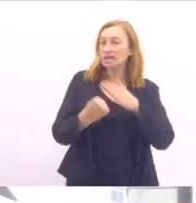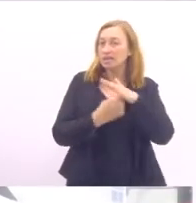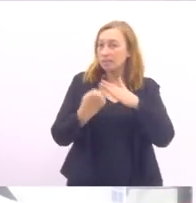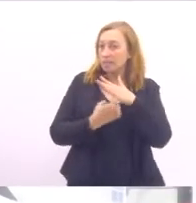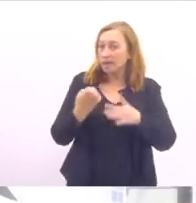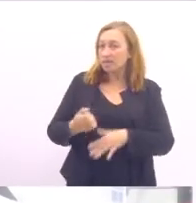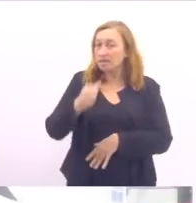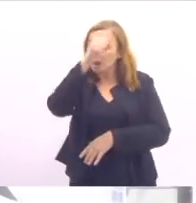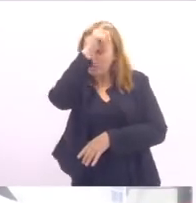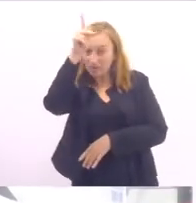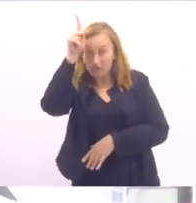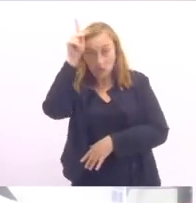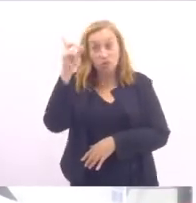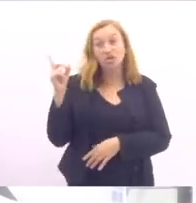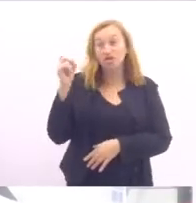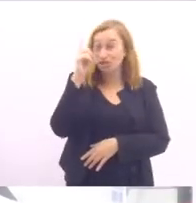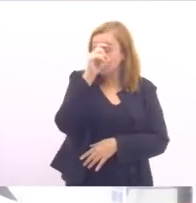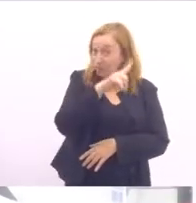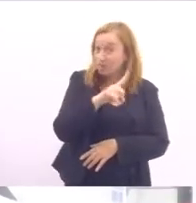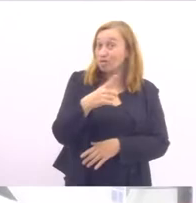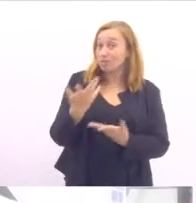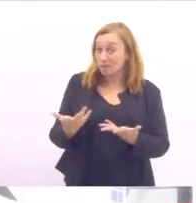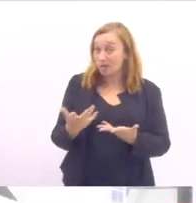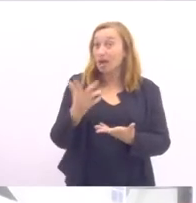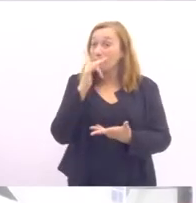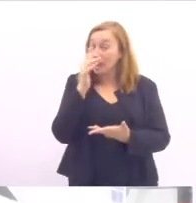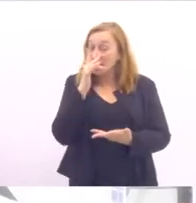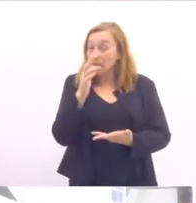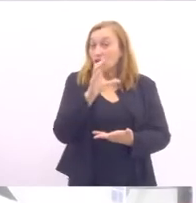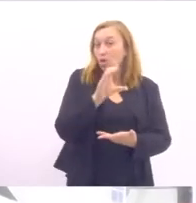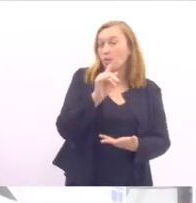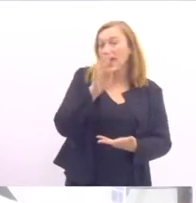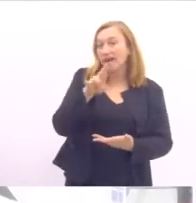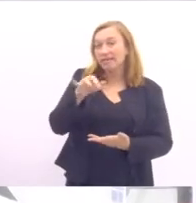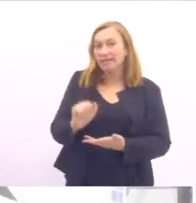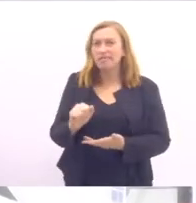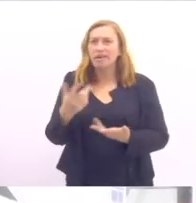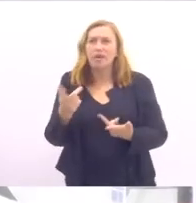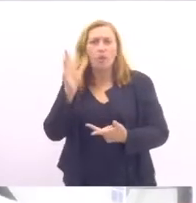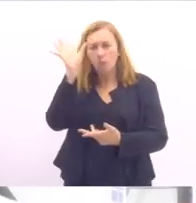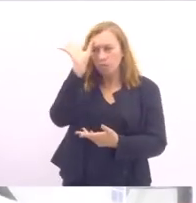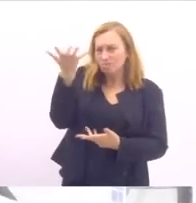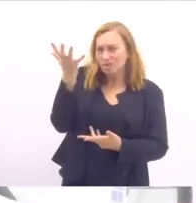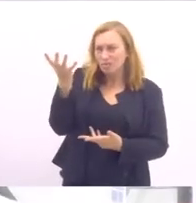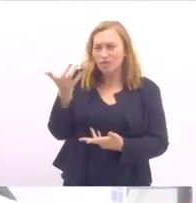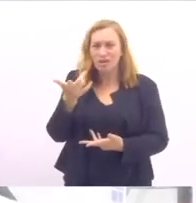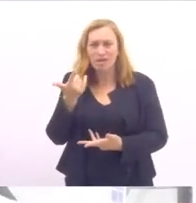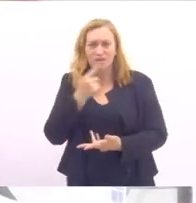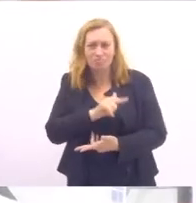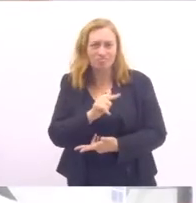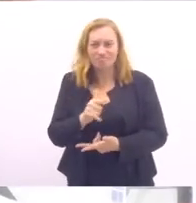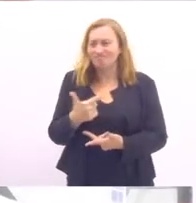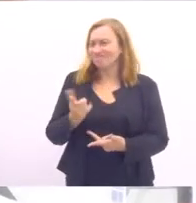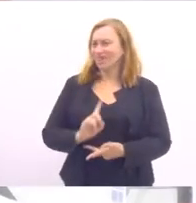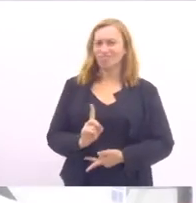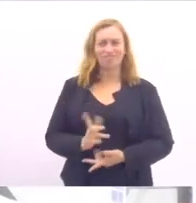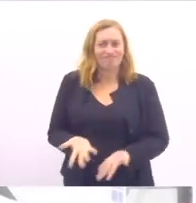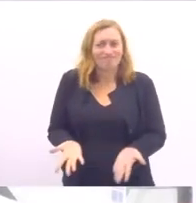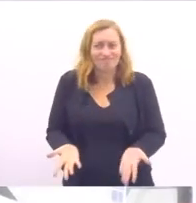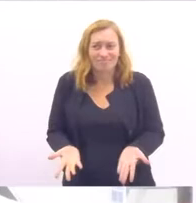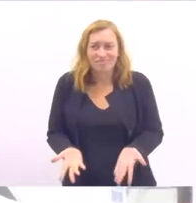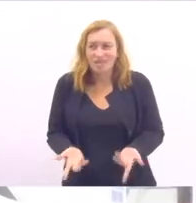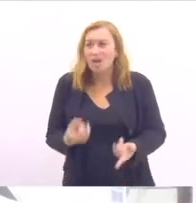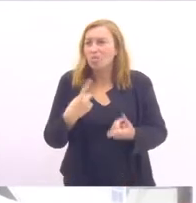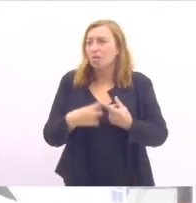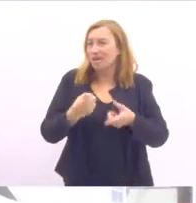sem a prefeitura, até parece que as cooperativas e o INEA vão conseguir resolver essa parada. Porque o